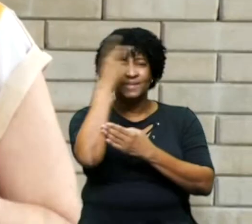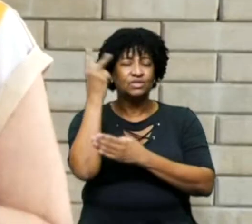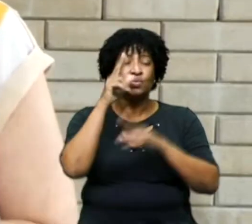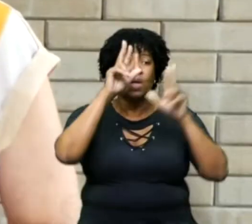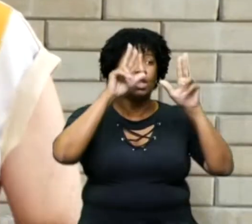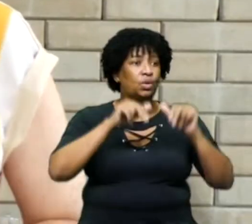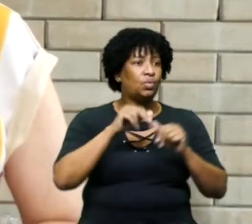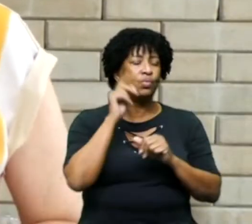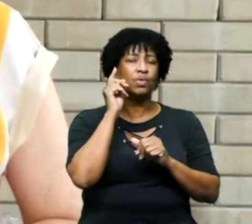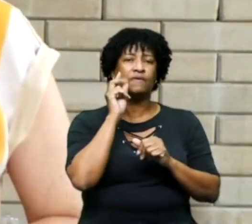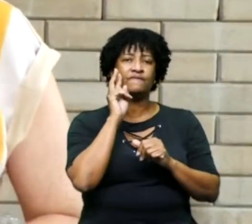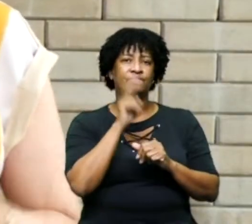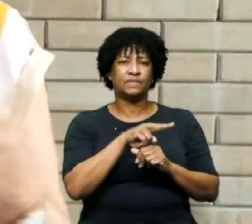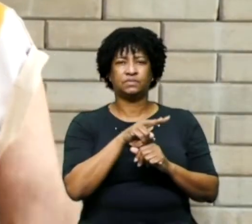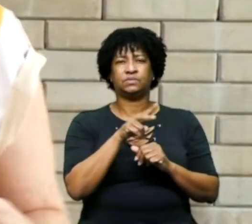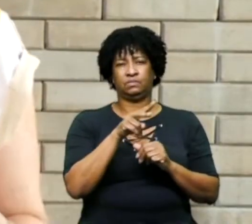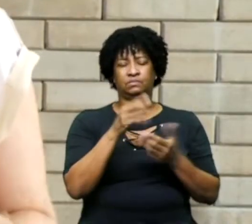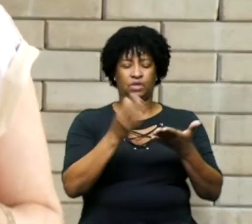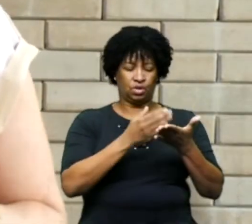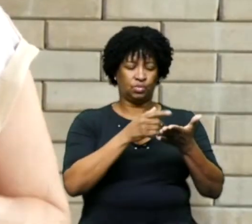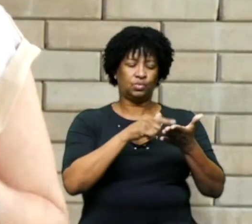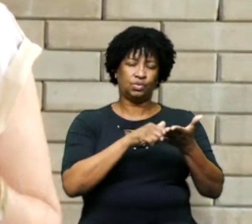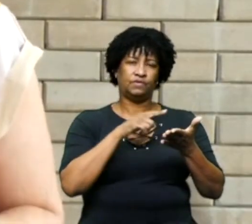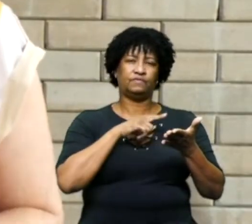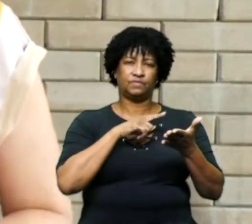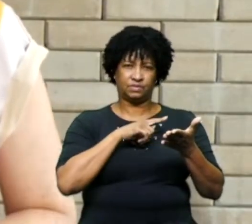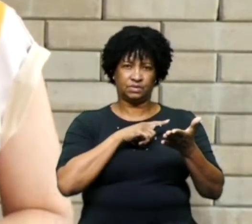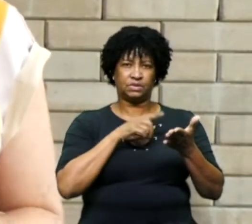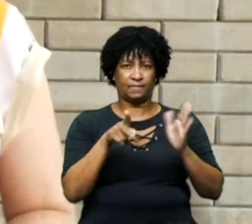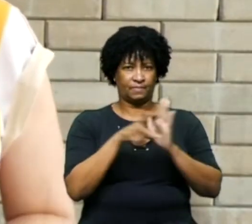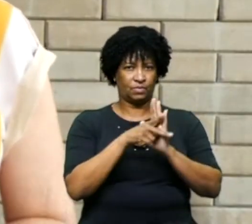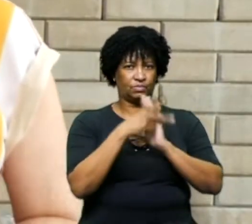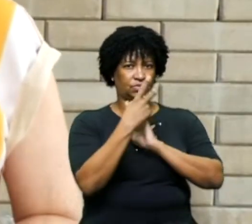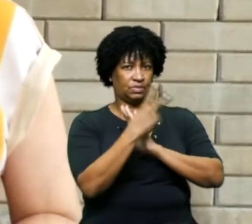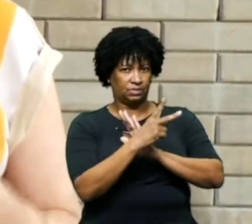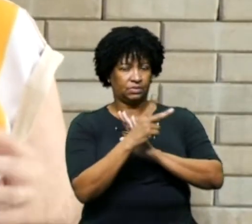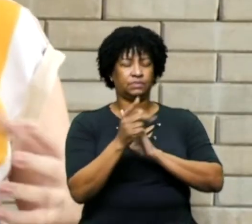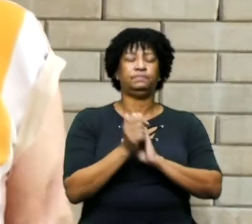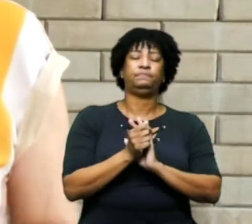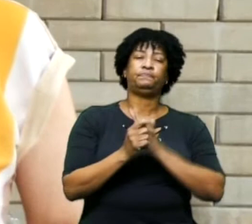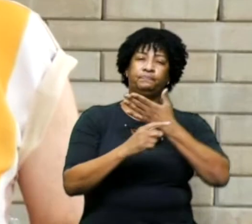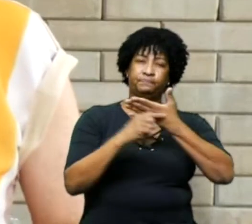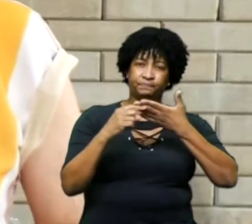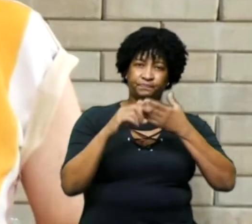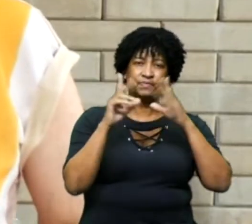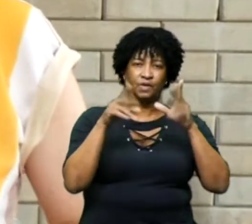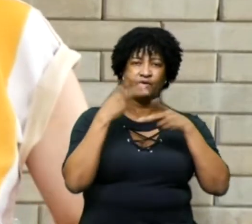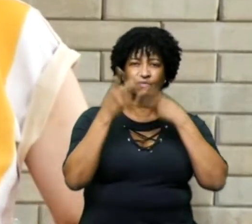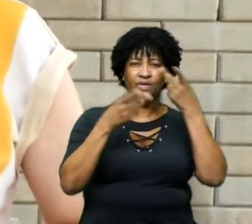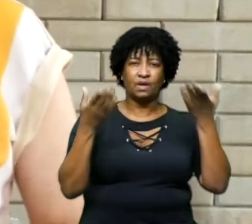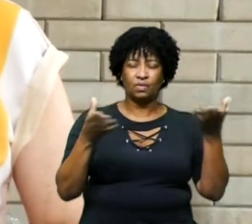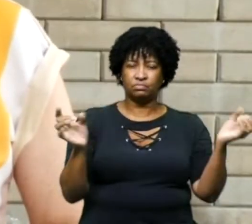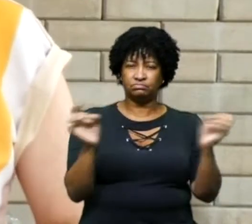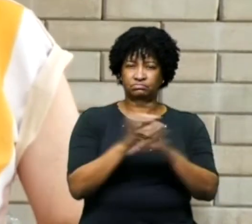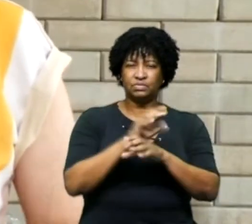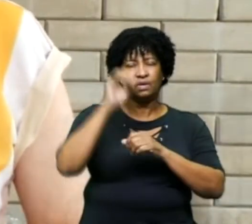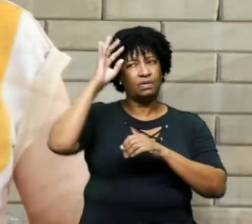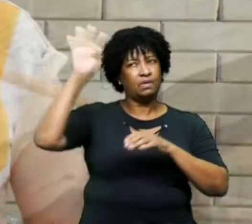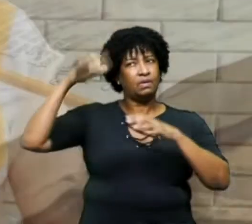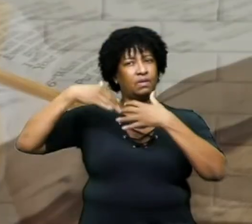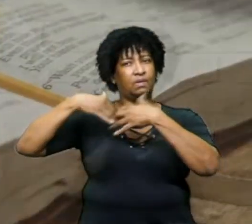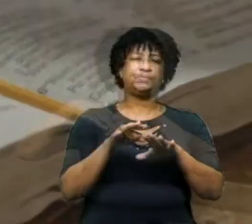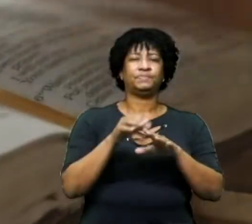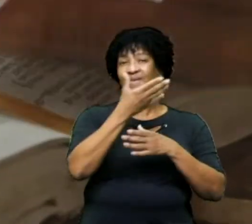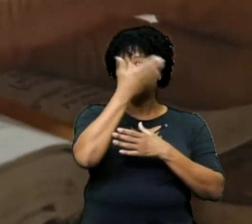e alguém nunca tenha ouvido evangelho lá no seu livro a respeito de missões porque o amor do mundo então com essa situação eu quero